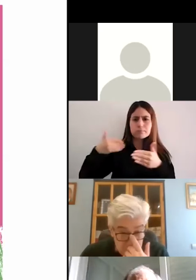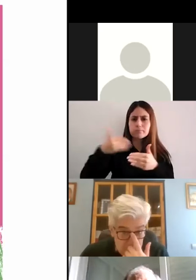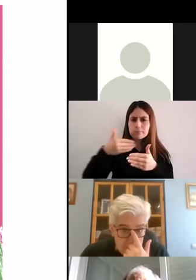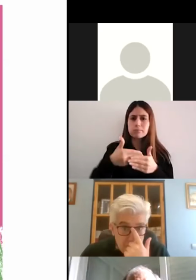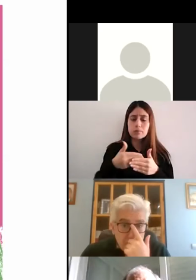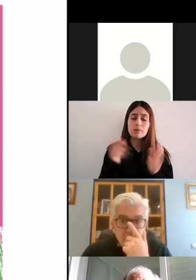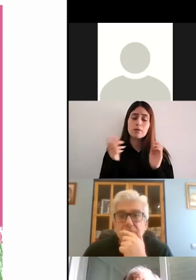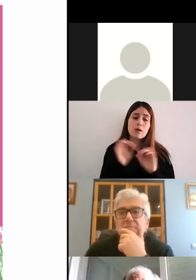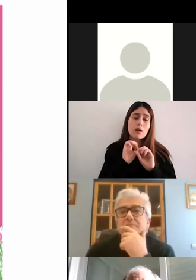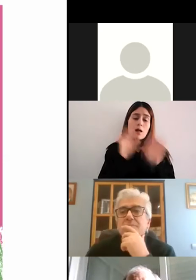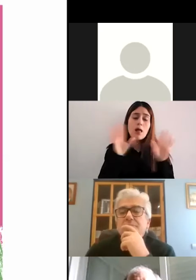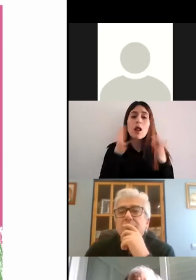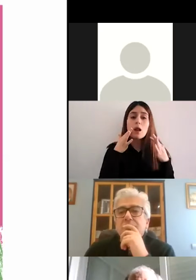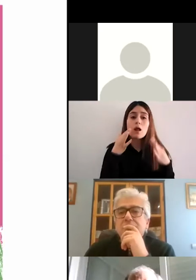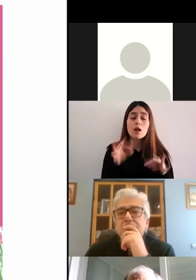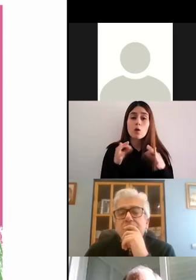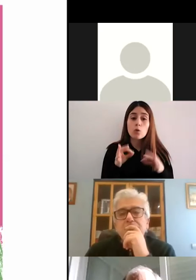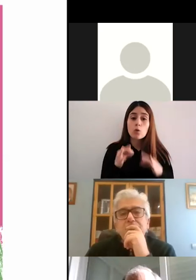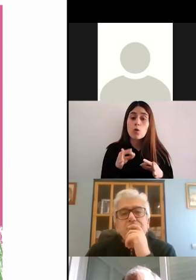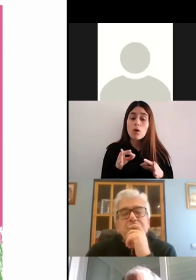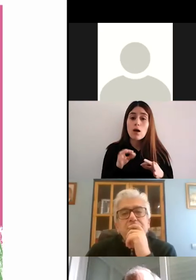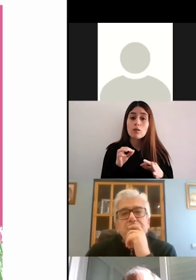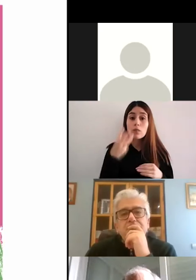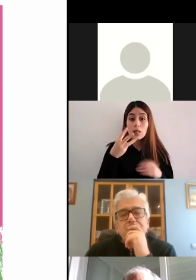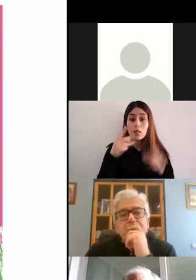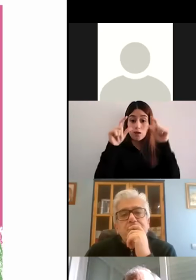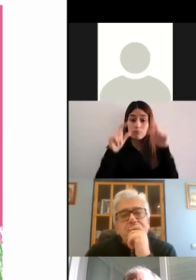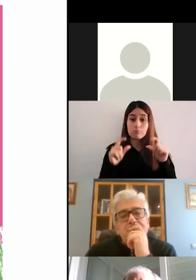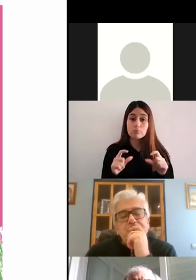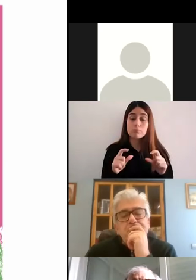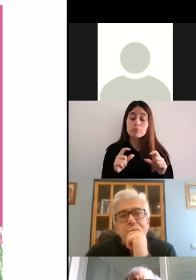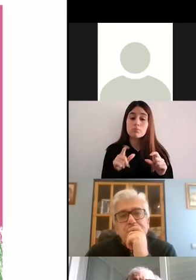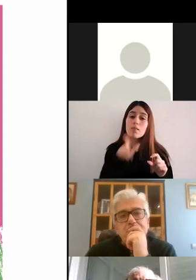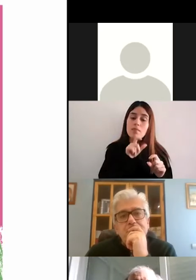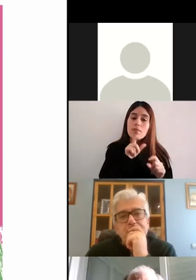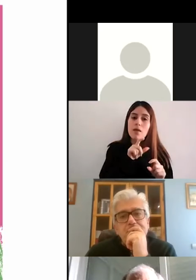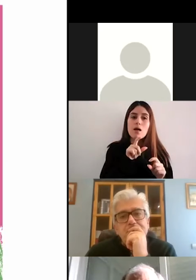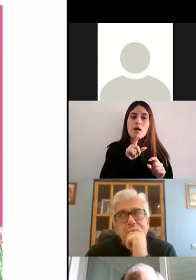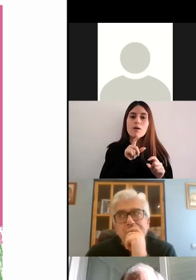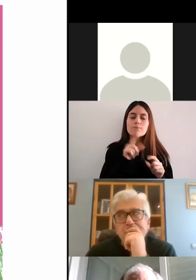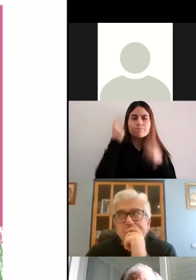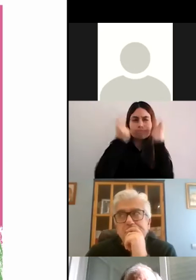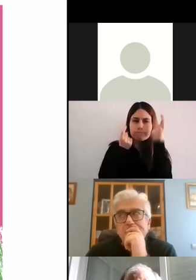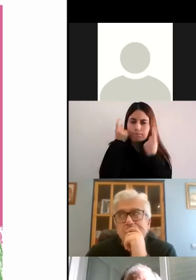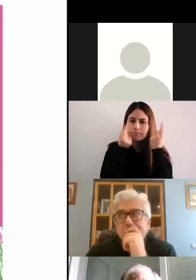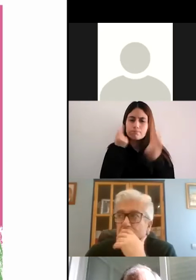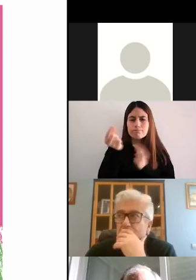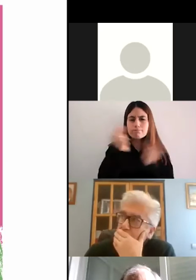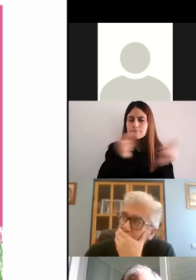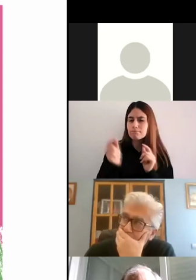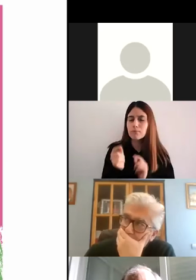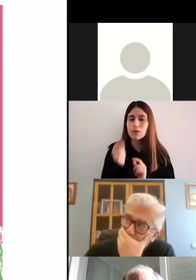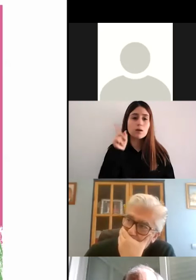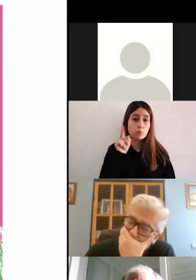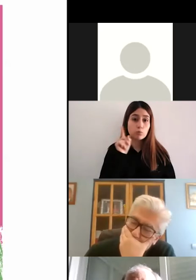que naturalmente possamos nestas três sessões produzir algumas reflexões sempre muito